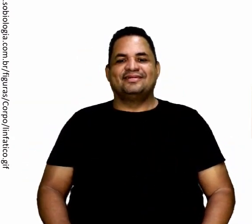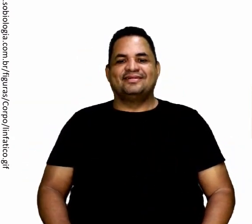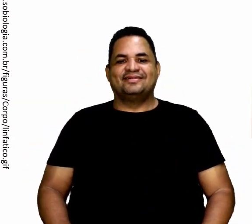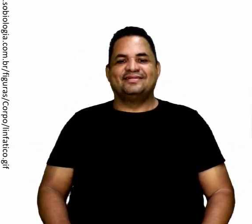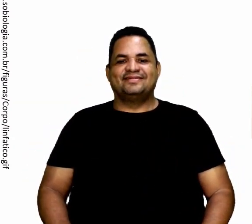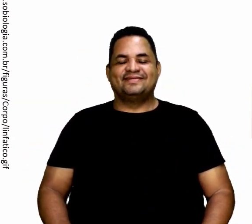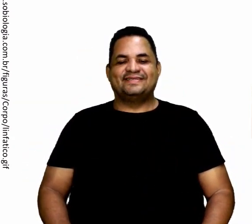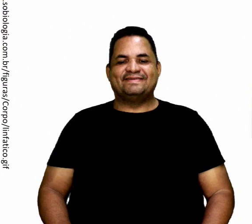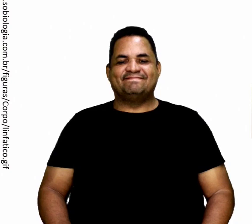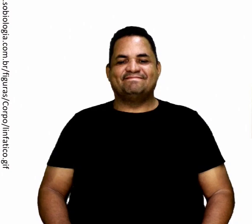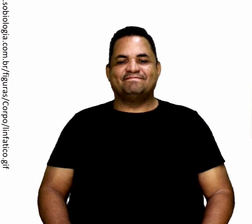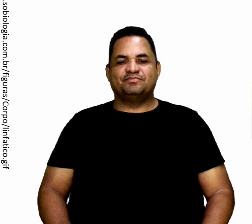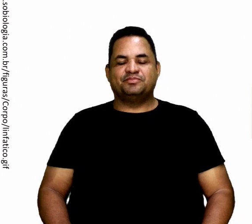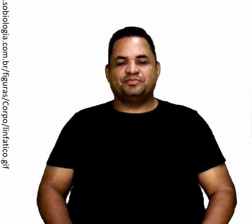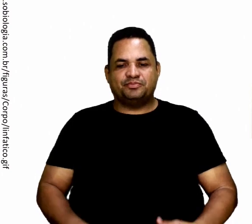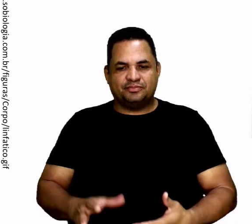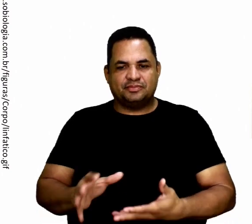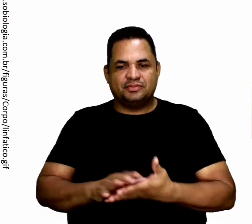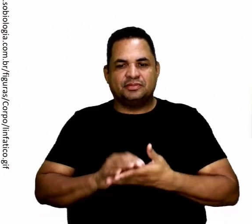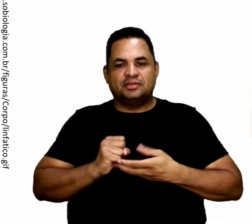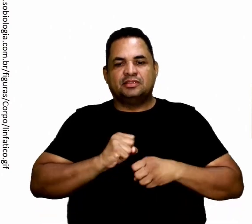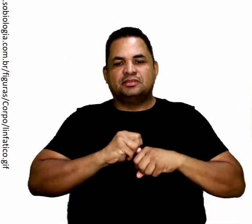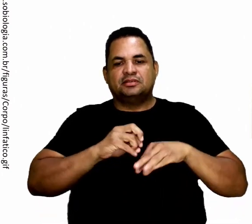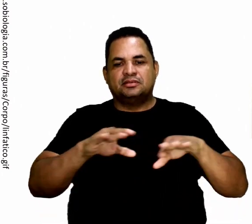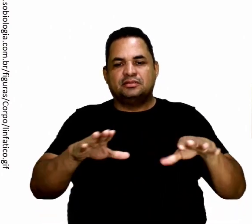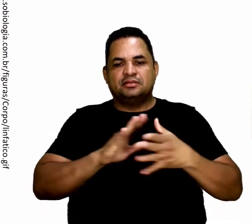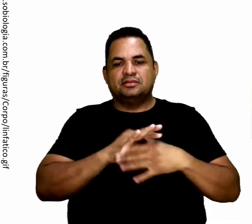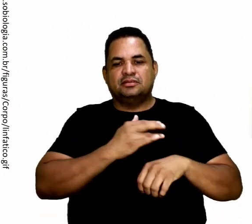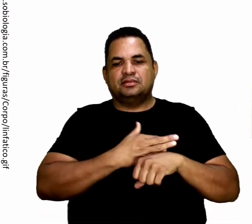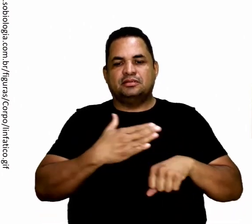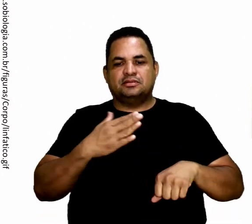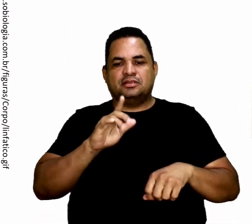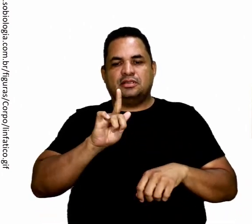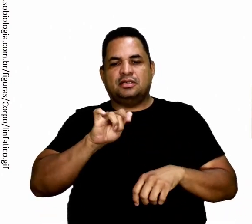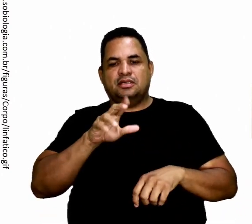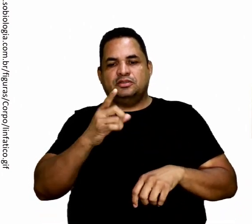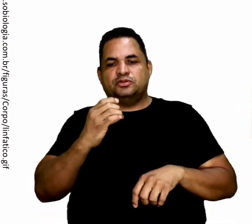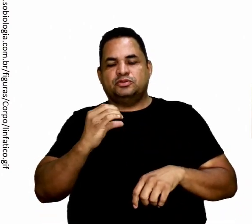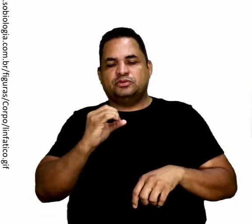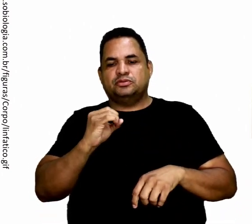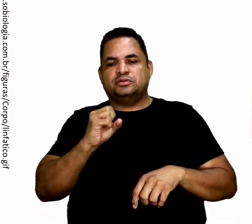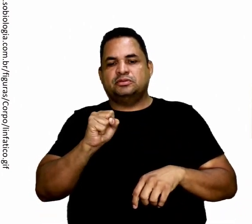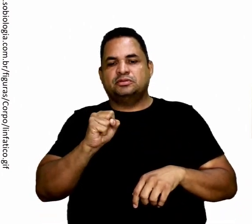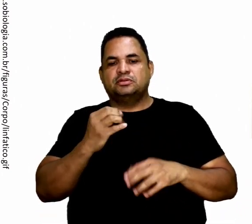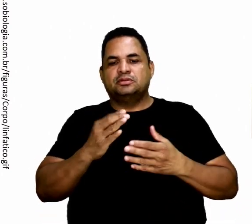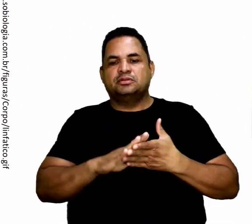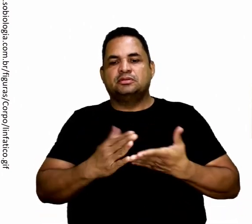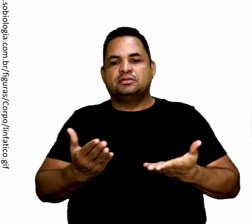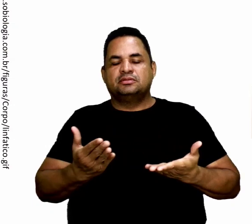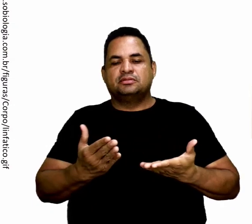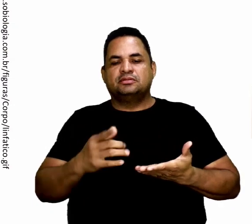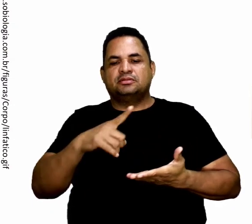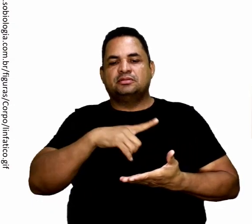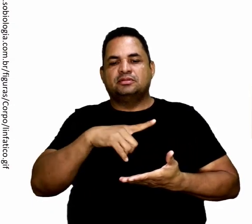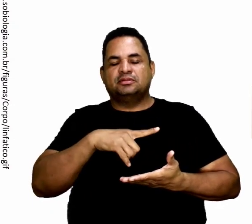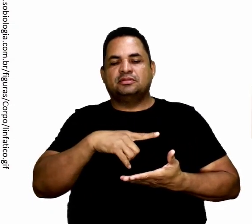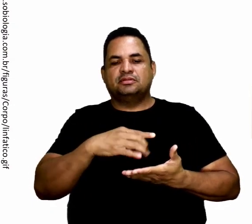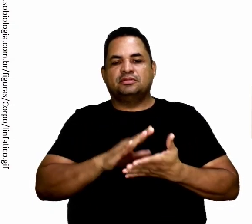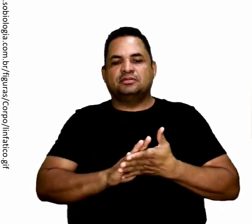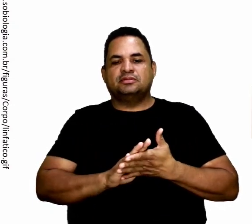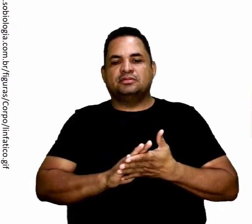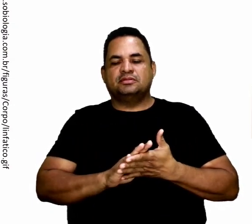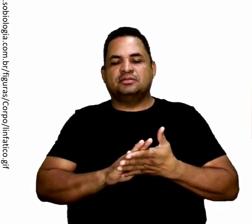prof. Coleta e distribuição de ácidos graxos. Lembram que esses ácidos graxos, eles vão compor o quê? Os